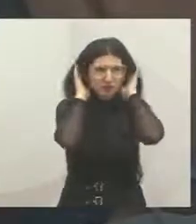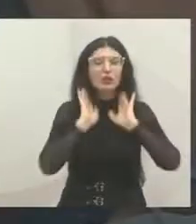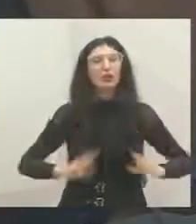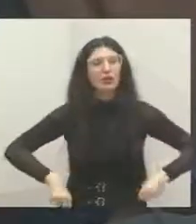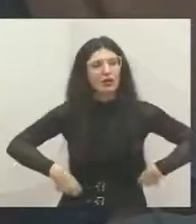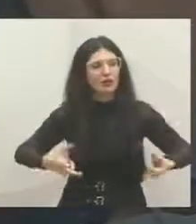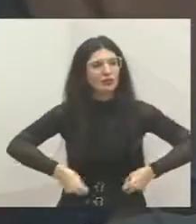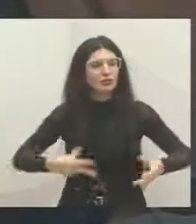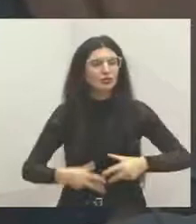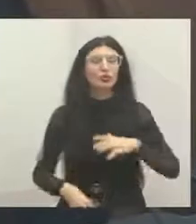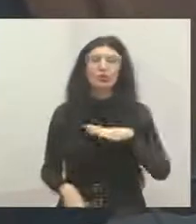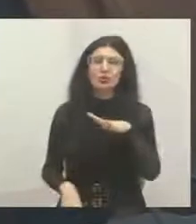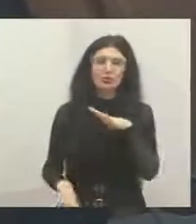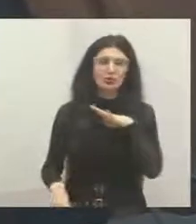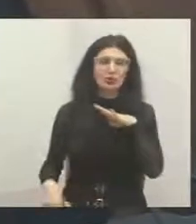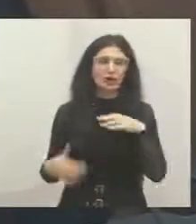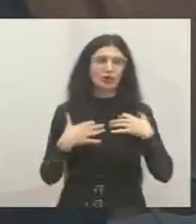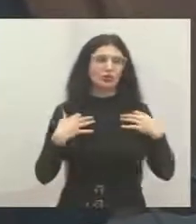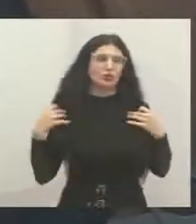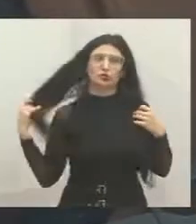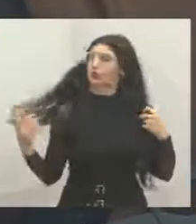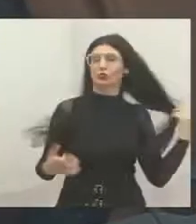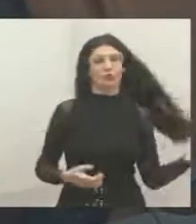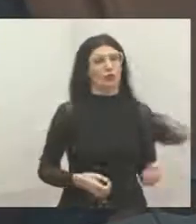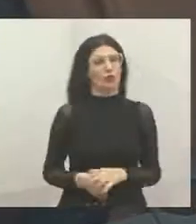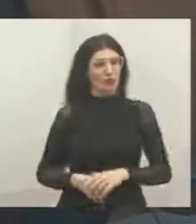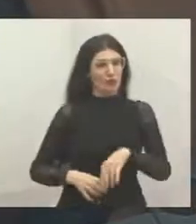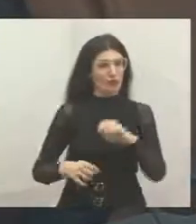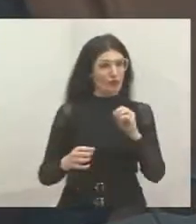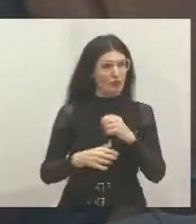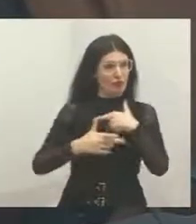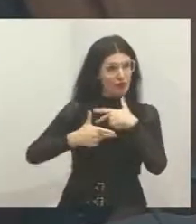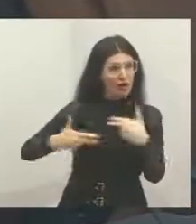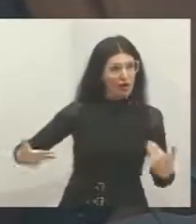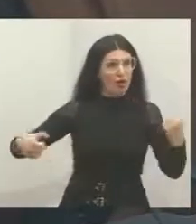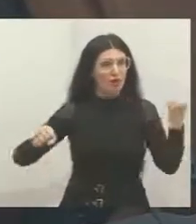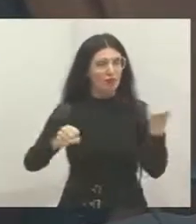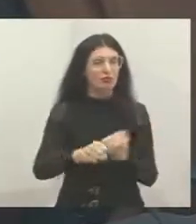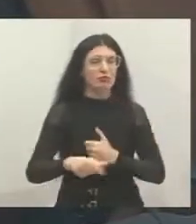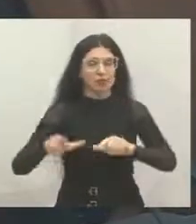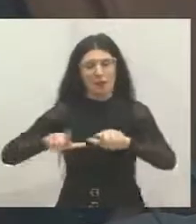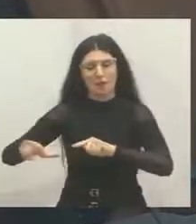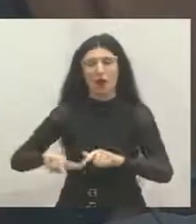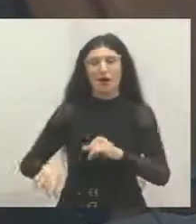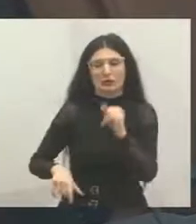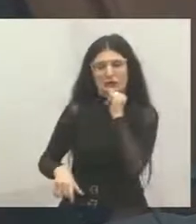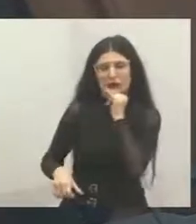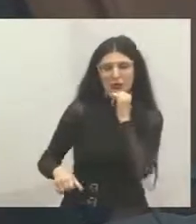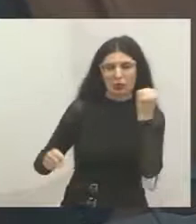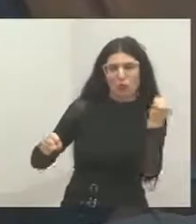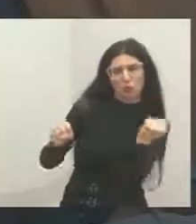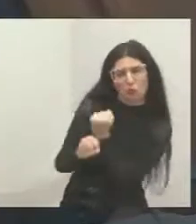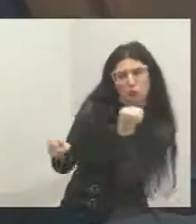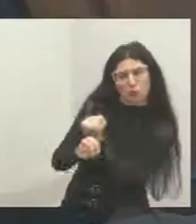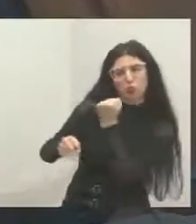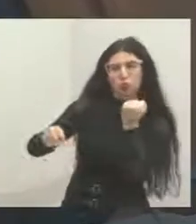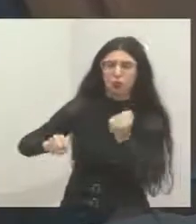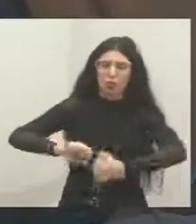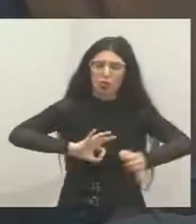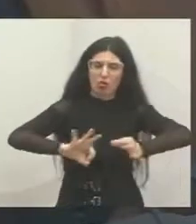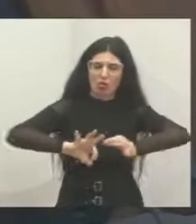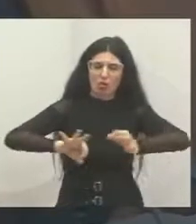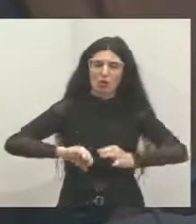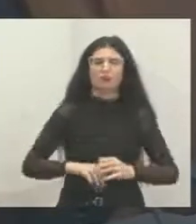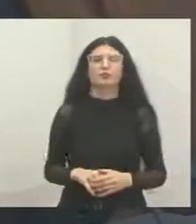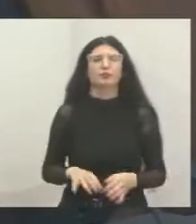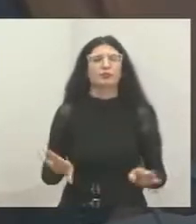urbanismo. Juntas várias ações, vários trabalhos de infraestrutura, serviços urbanos e transporte urbano. E nós sabemos